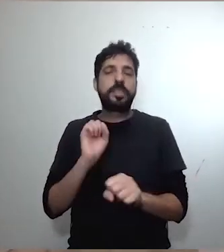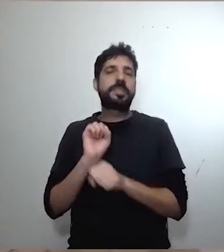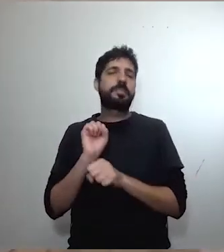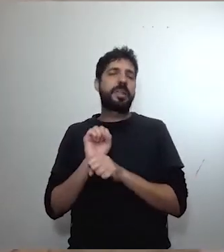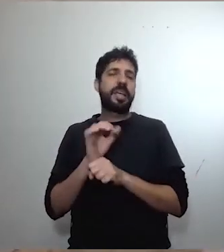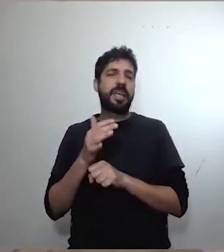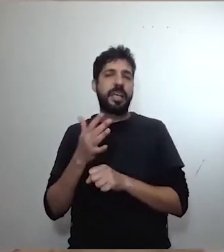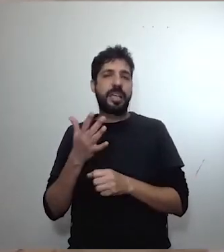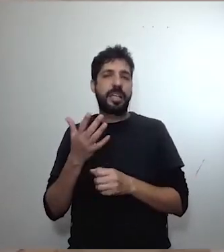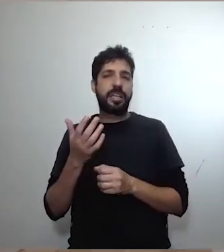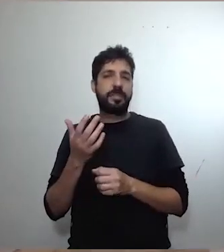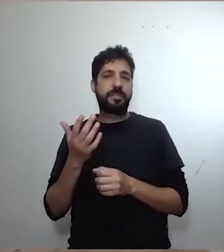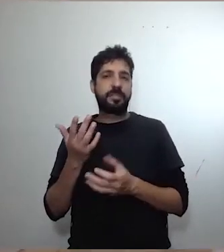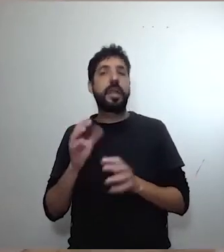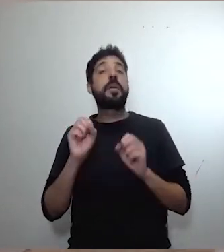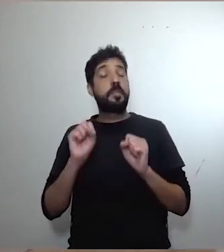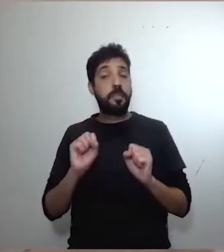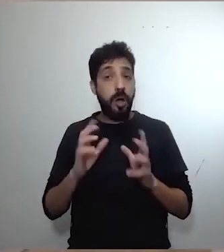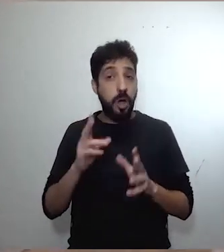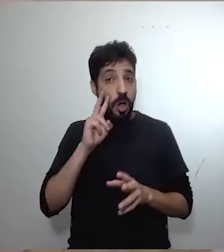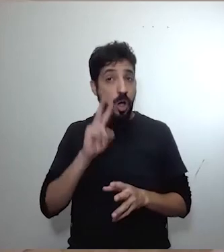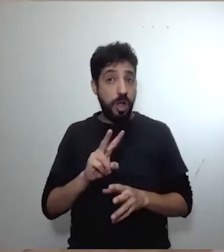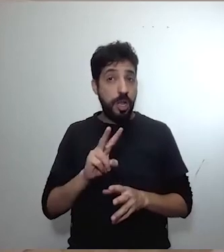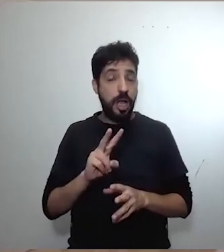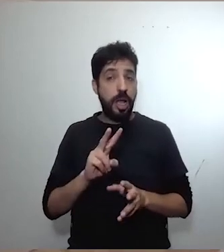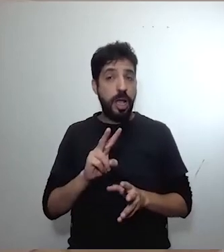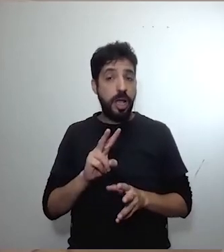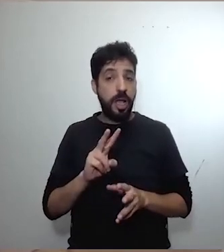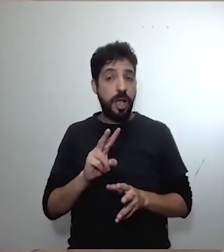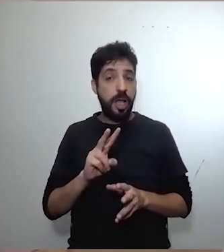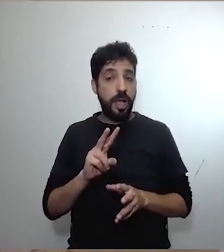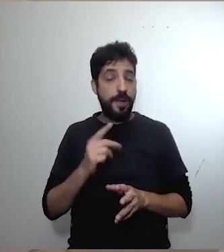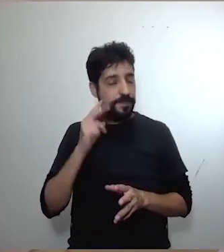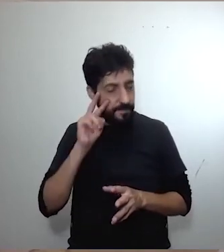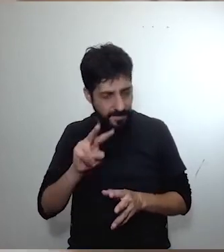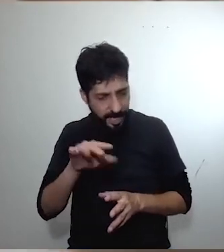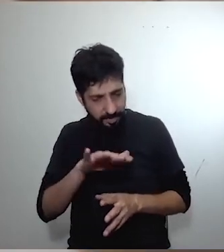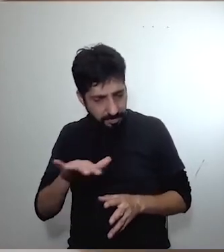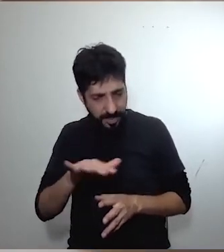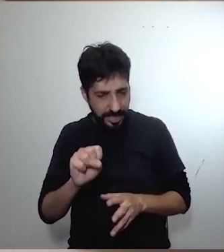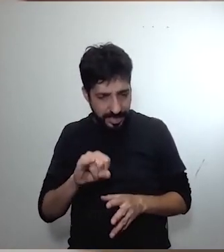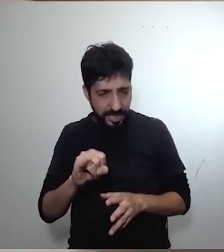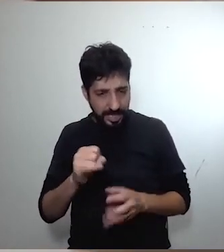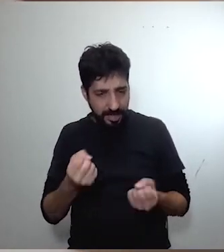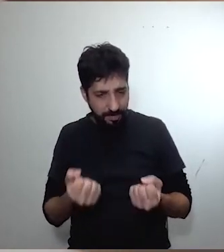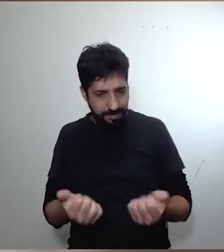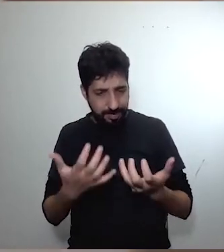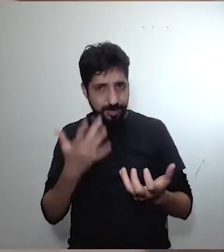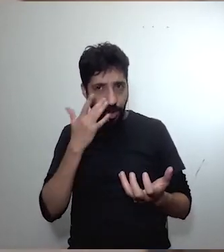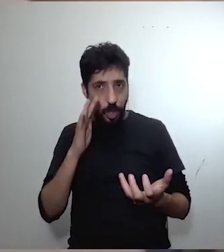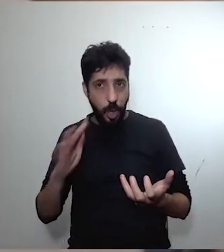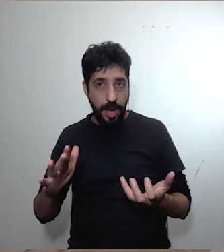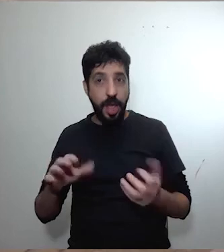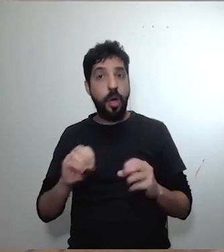aguardar eles assarem. Você pode olhar tanto pela aparência dele, se ele tiver mais